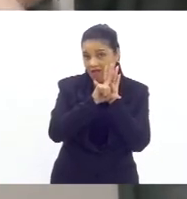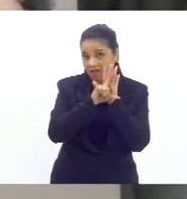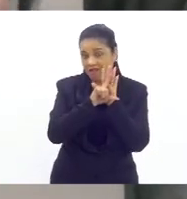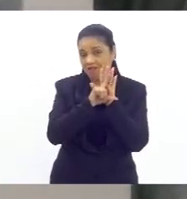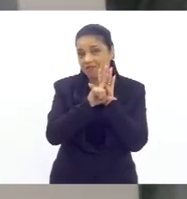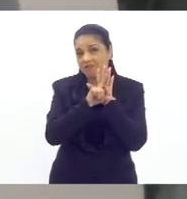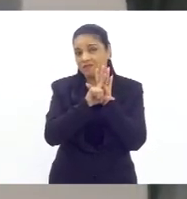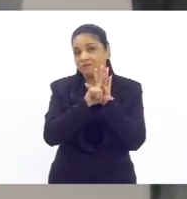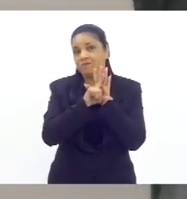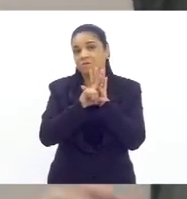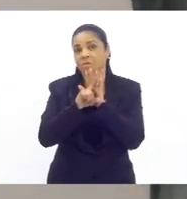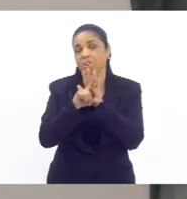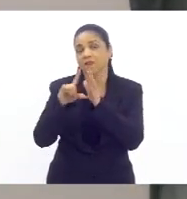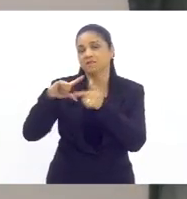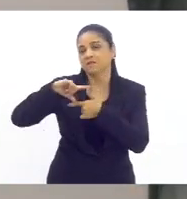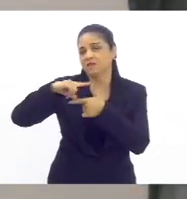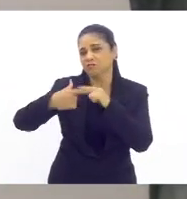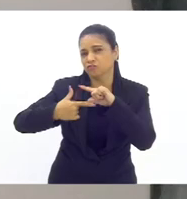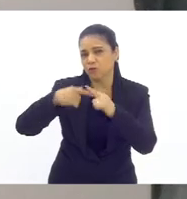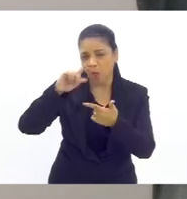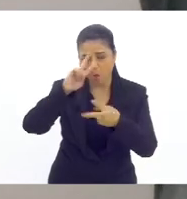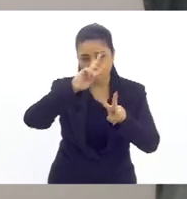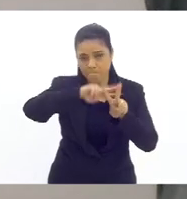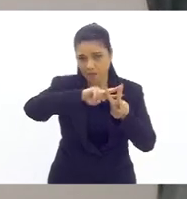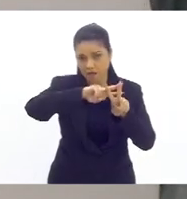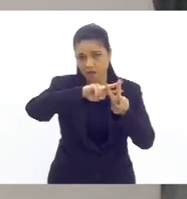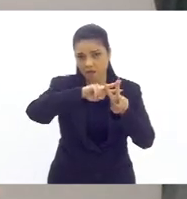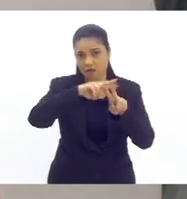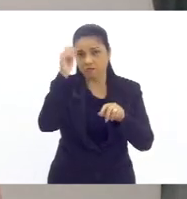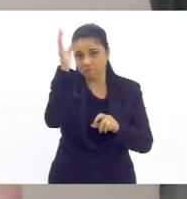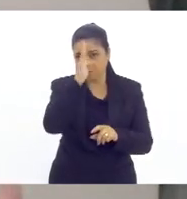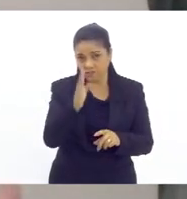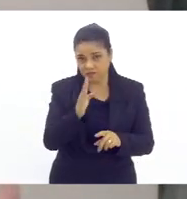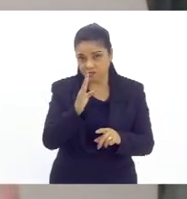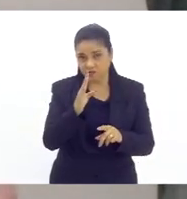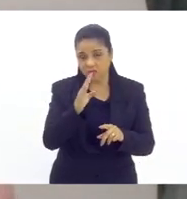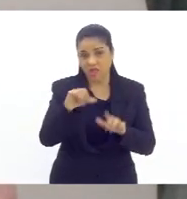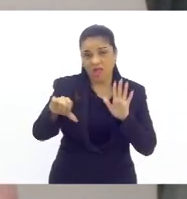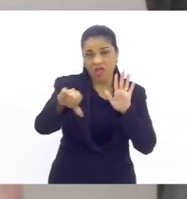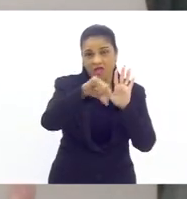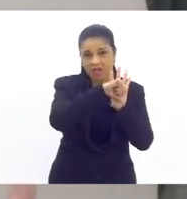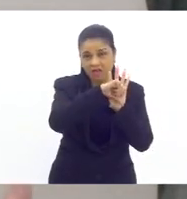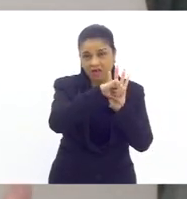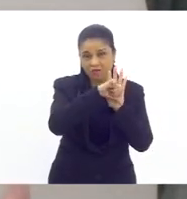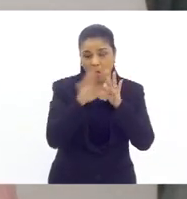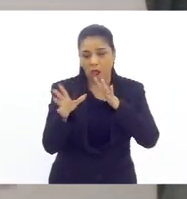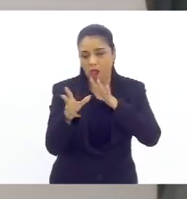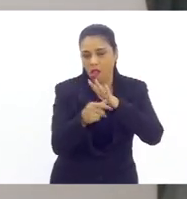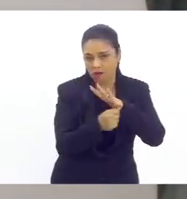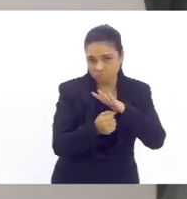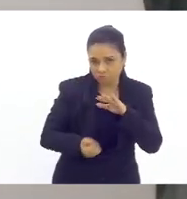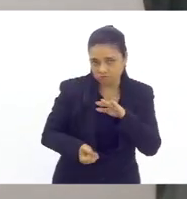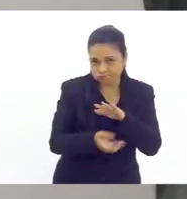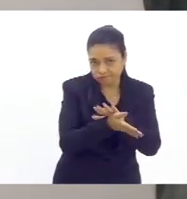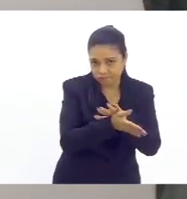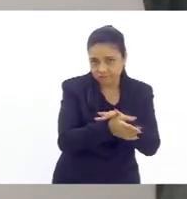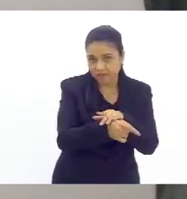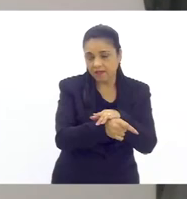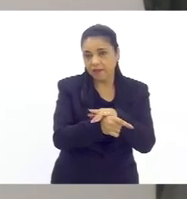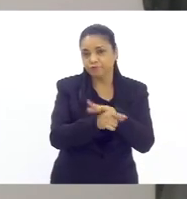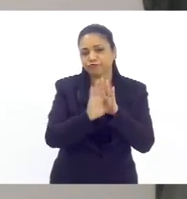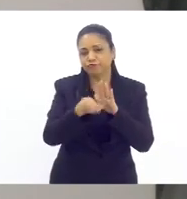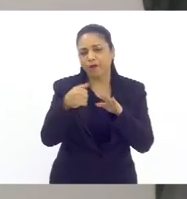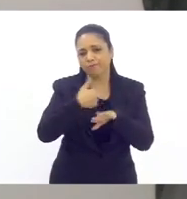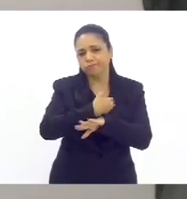tradicional pelo qual se aprisiona pessoas no Brasil que são os crimes contra a propriedade contra o patrimônio já estão quase ali